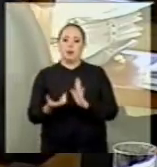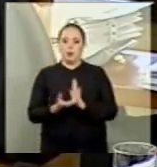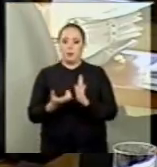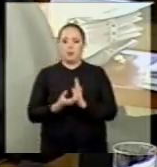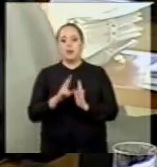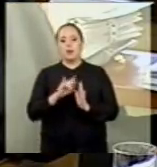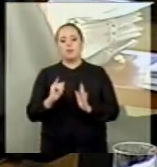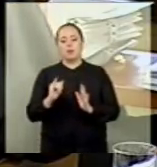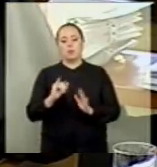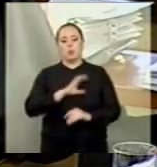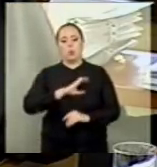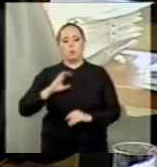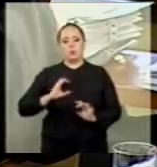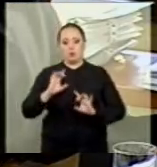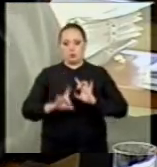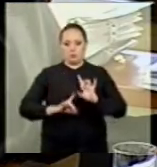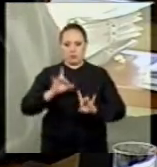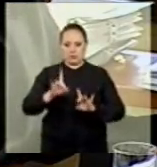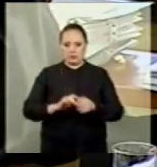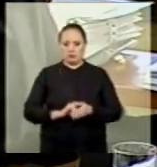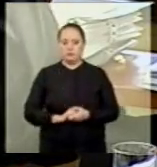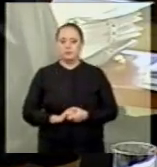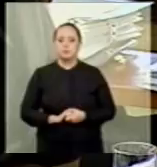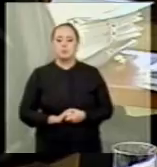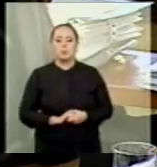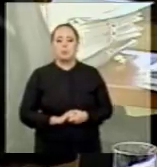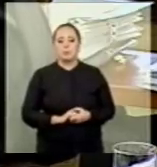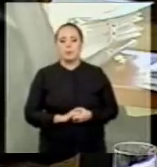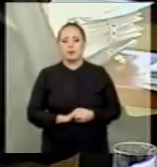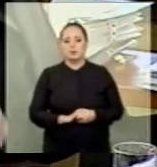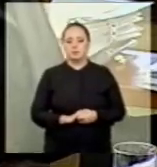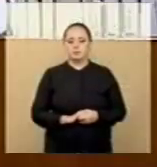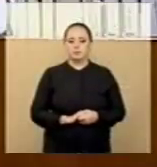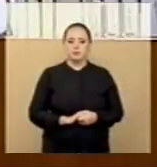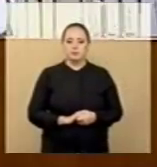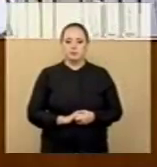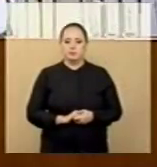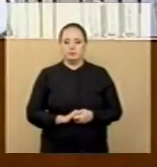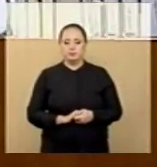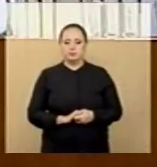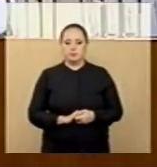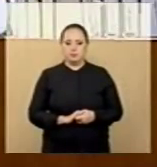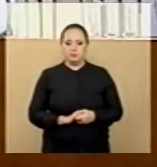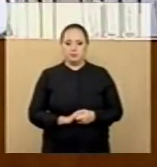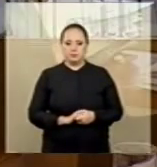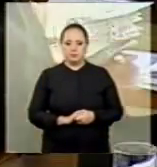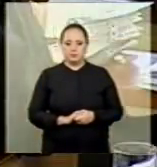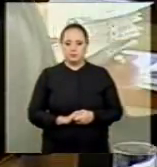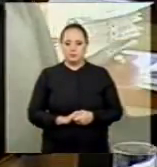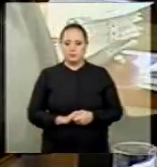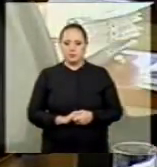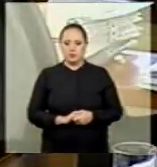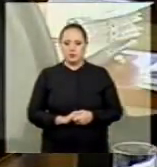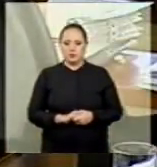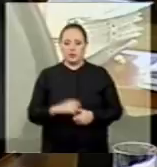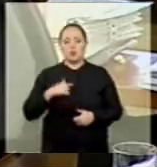comissão especial. Dito isso, senhora presidente, demonstrado aqui que esta corte, em especial com os meus números e também os números de